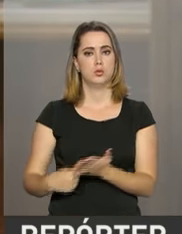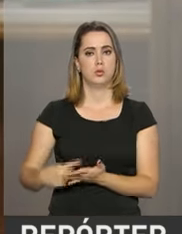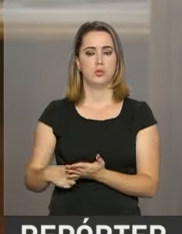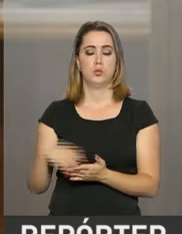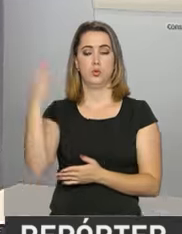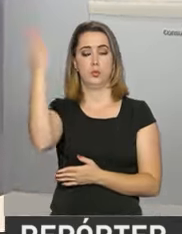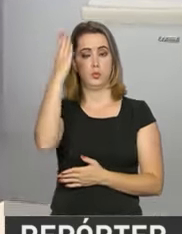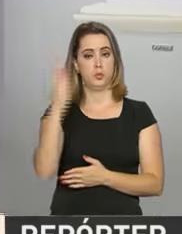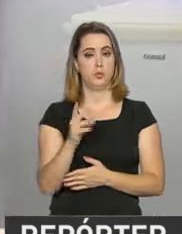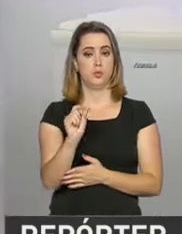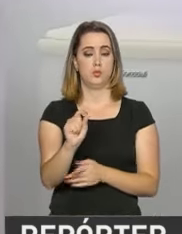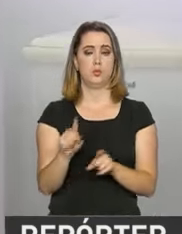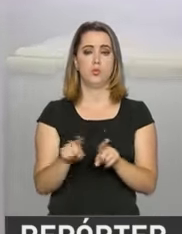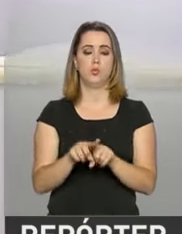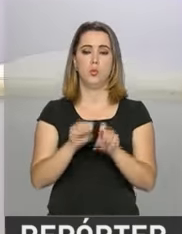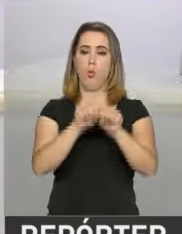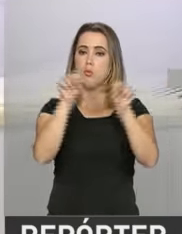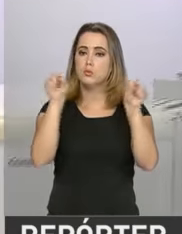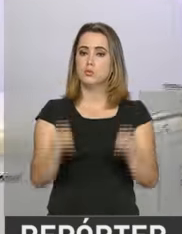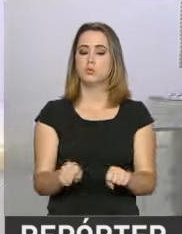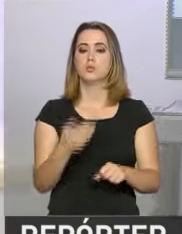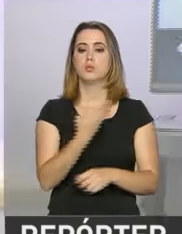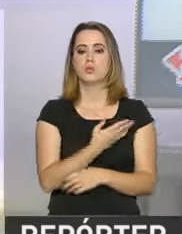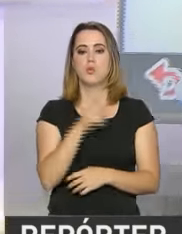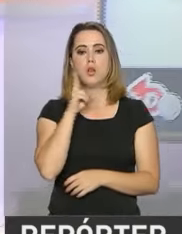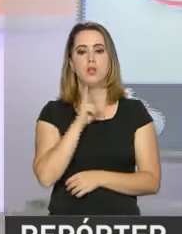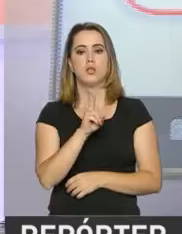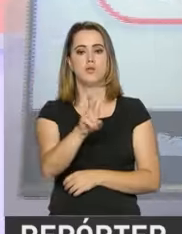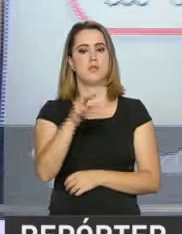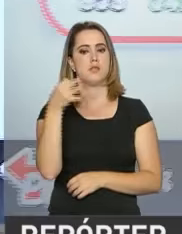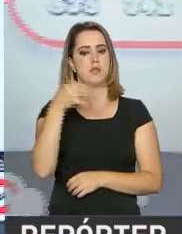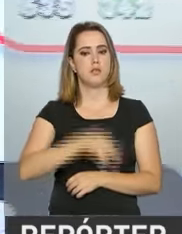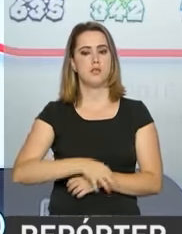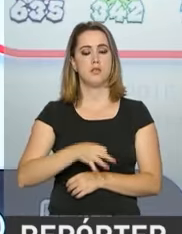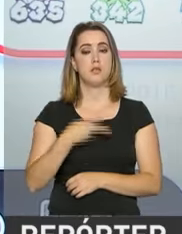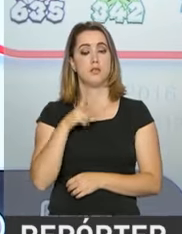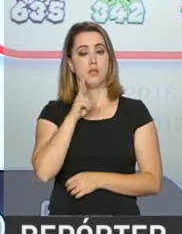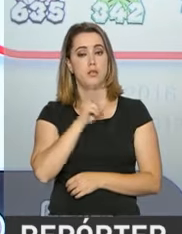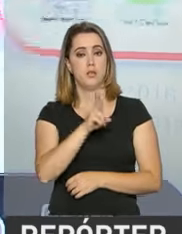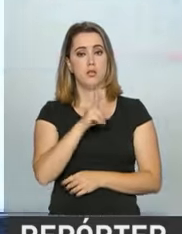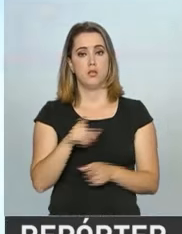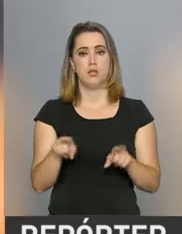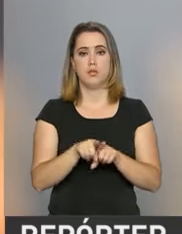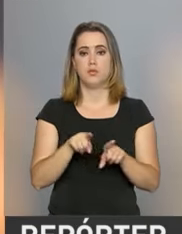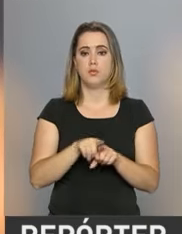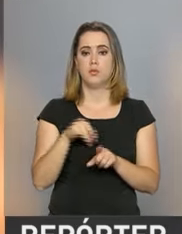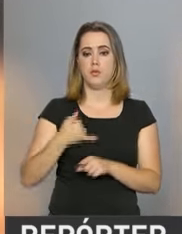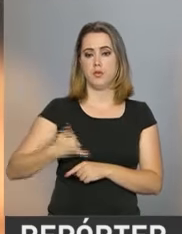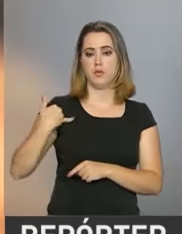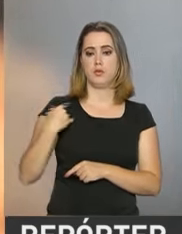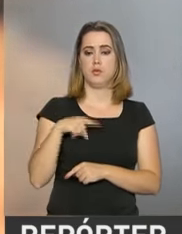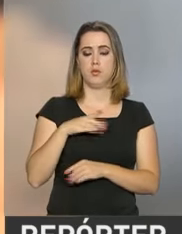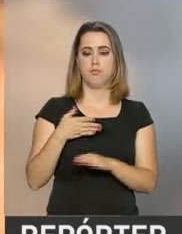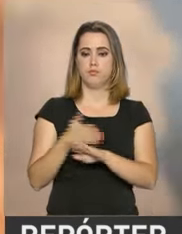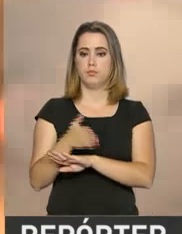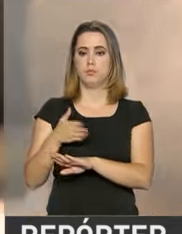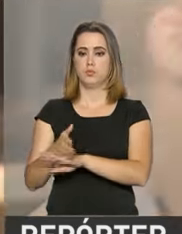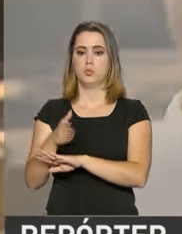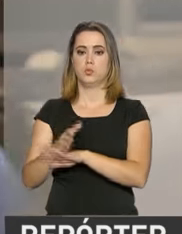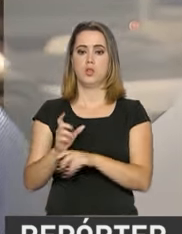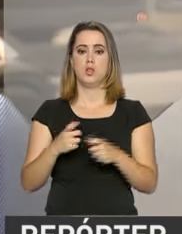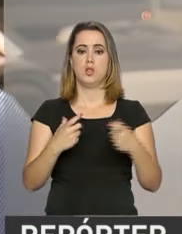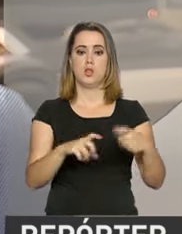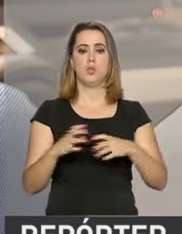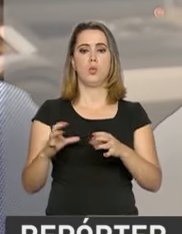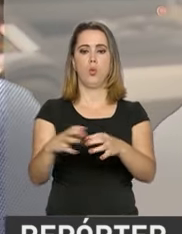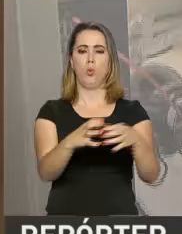Brasil é um deles e na hora de conferir se a recomendação está realmente adequada à idade da criança entra em ação essa turma do